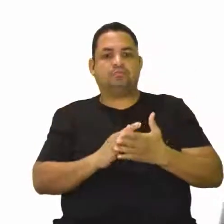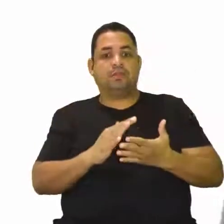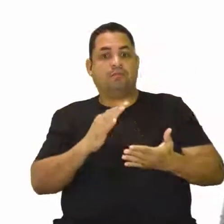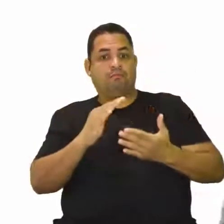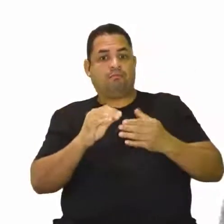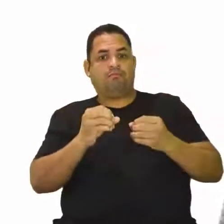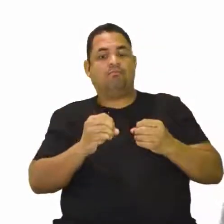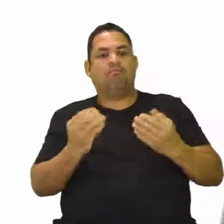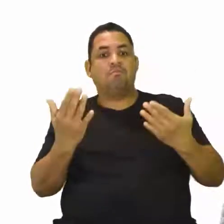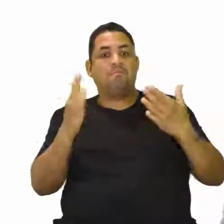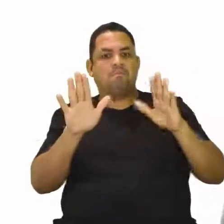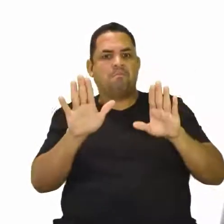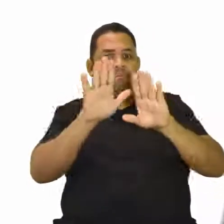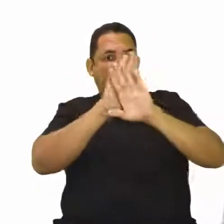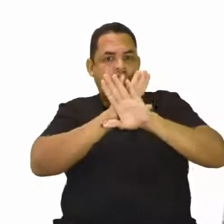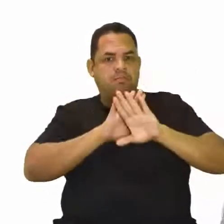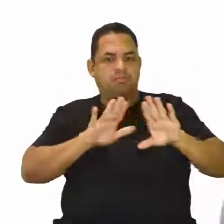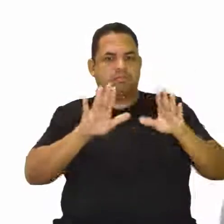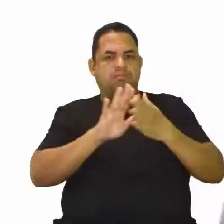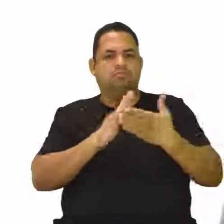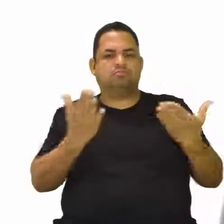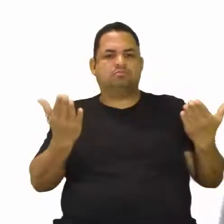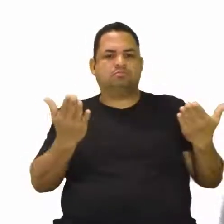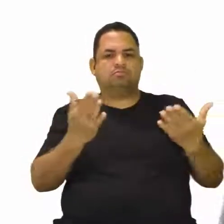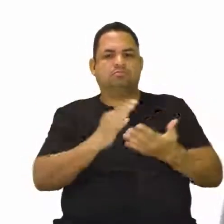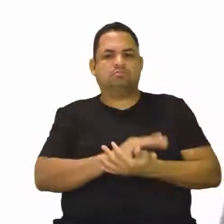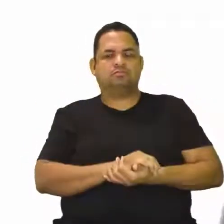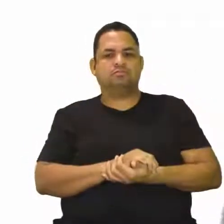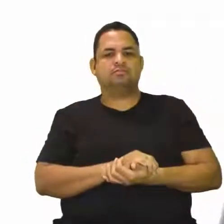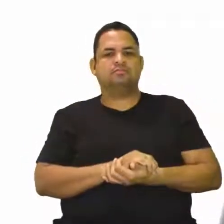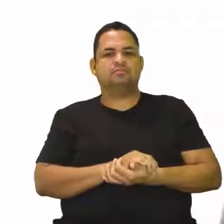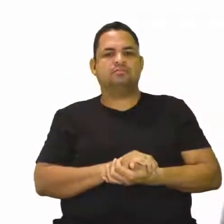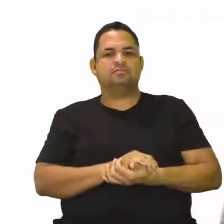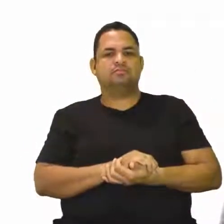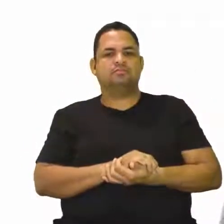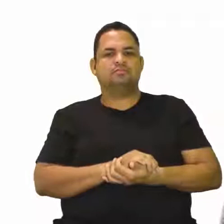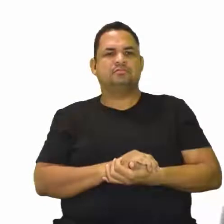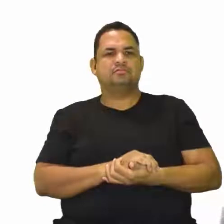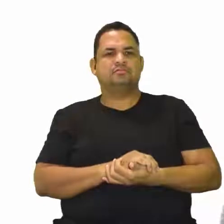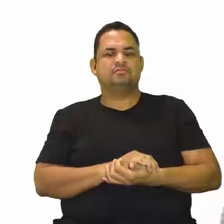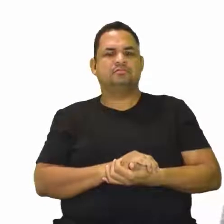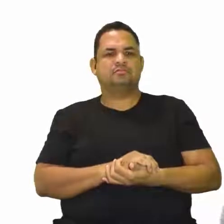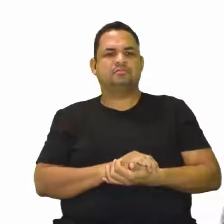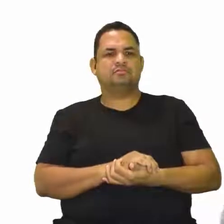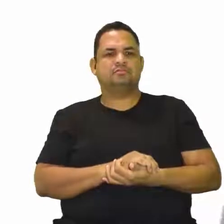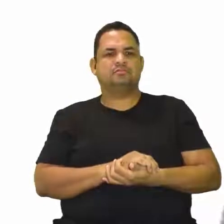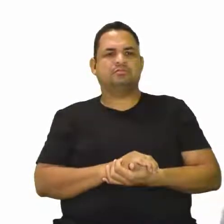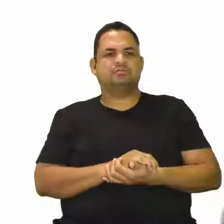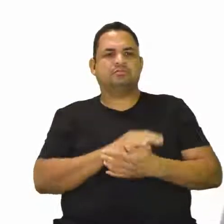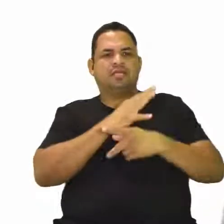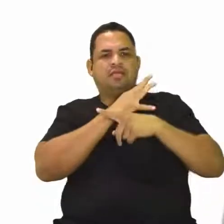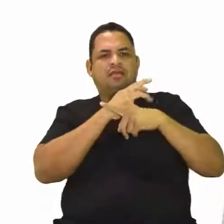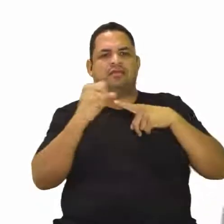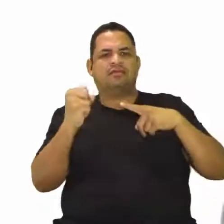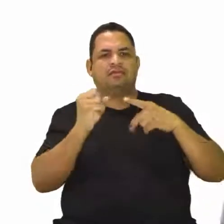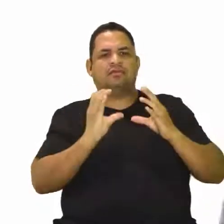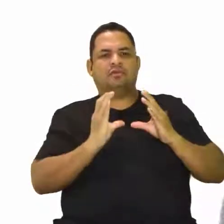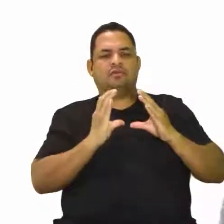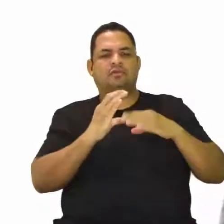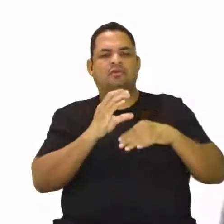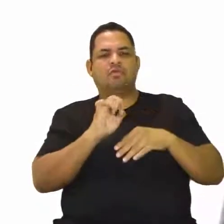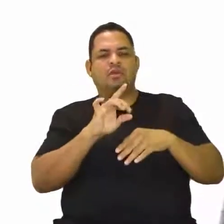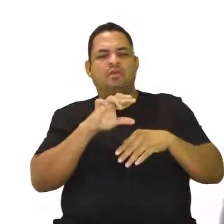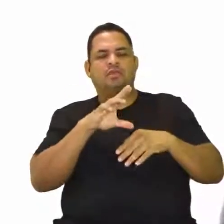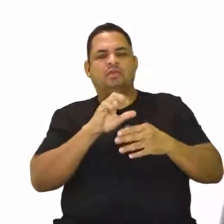espantado com a tamanha brutalidade certo Olá Vitória aliada na